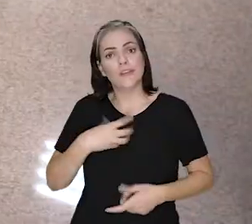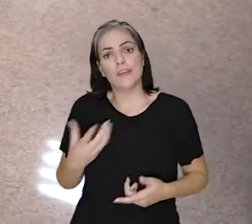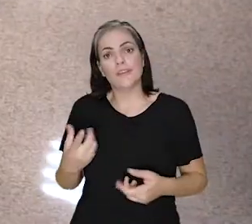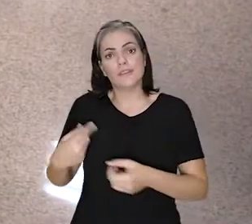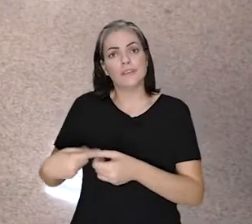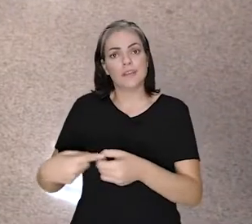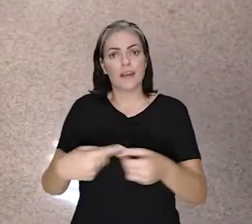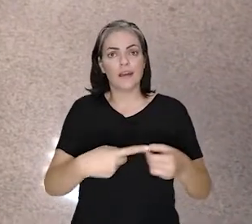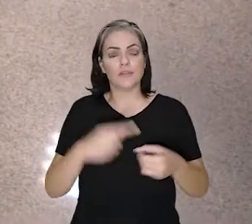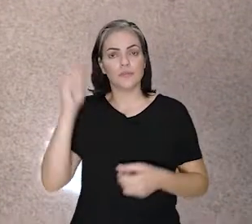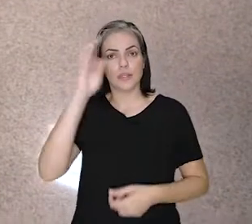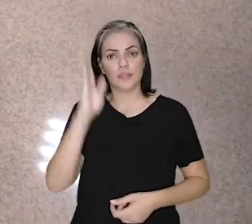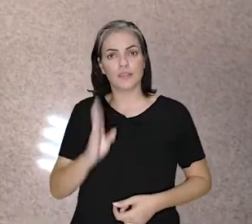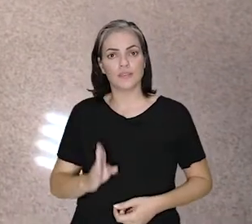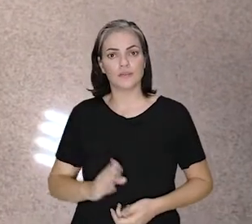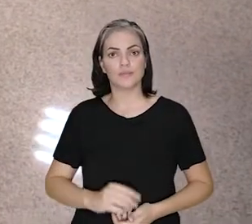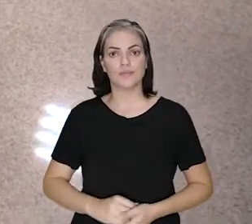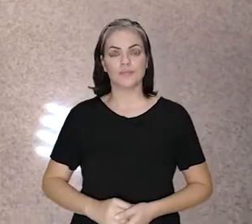tem.